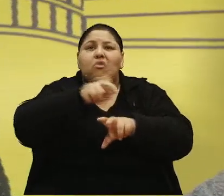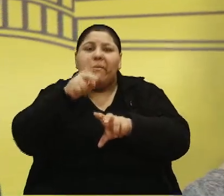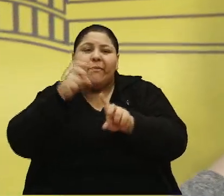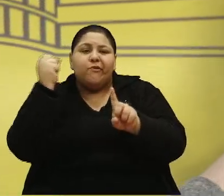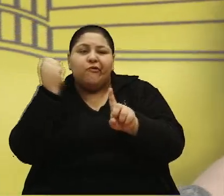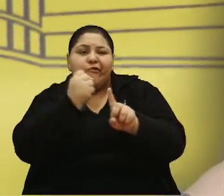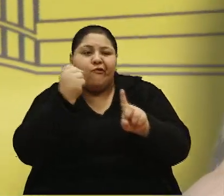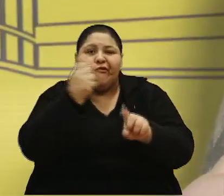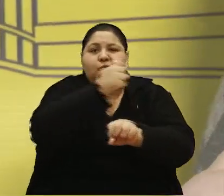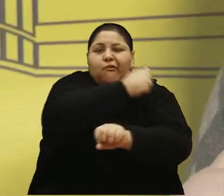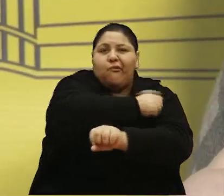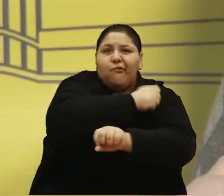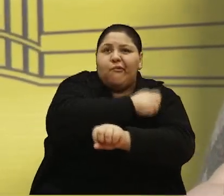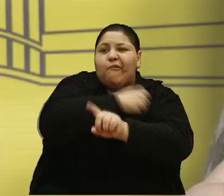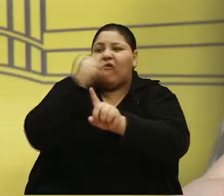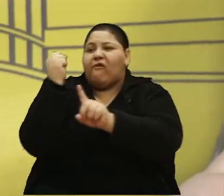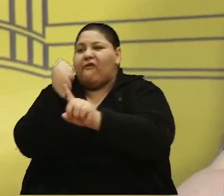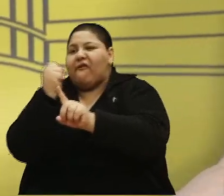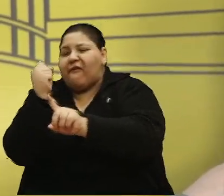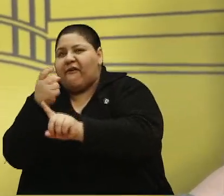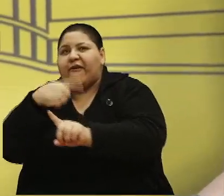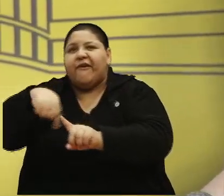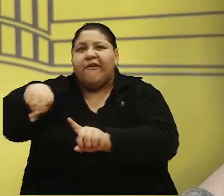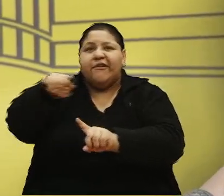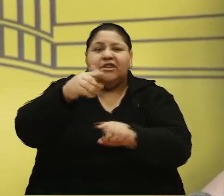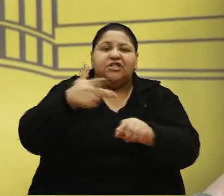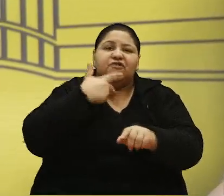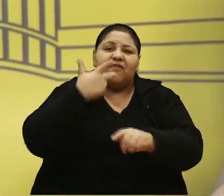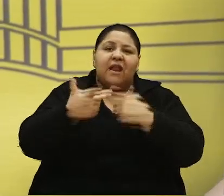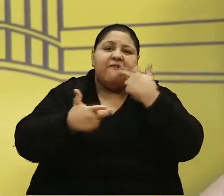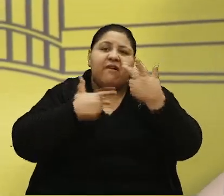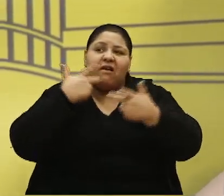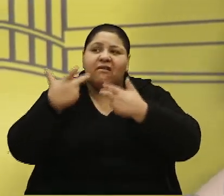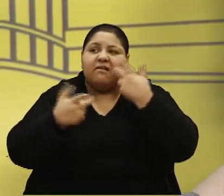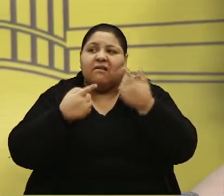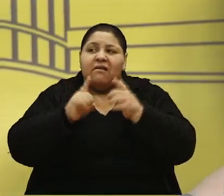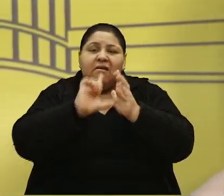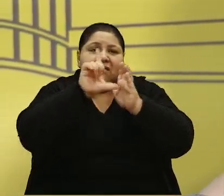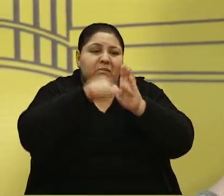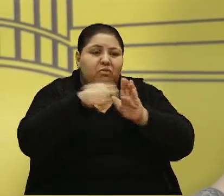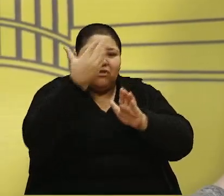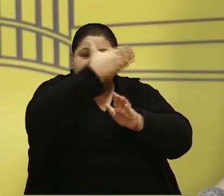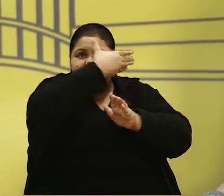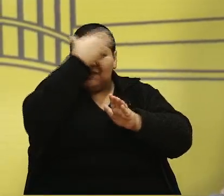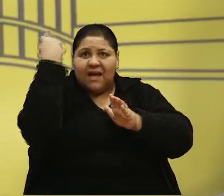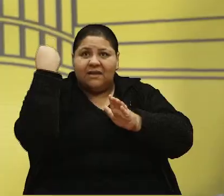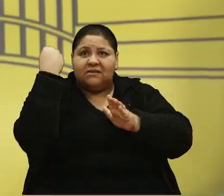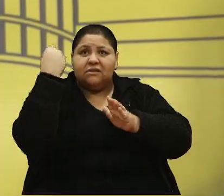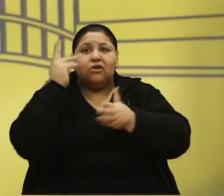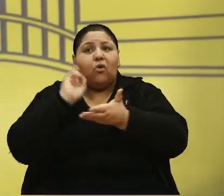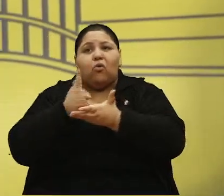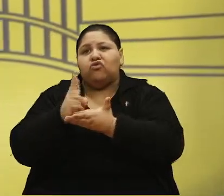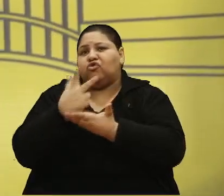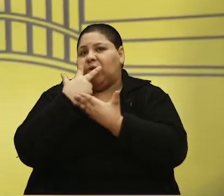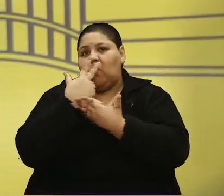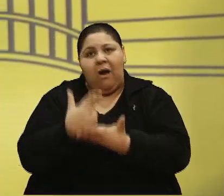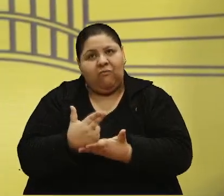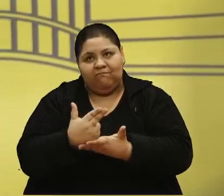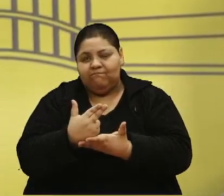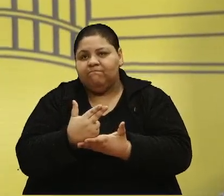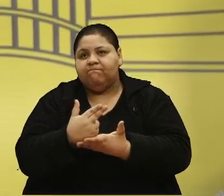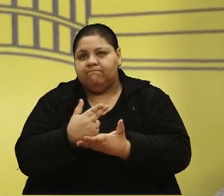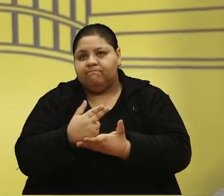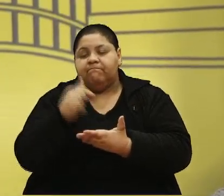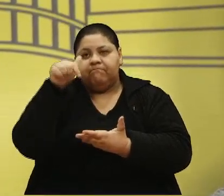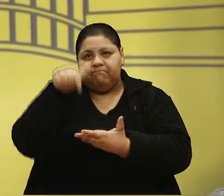agredida, um aluno sofreu isso, a gente comenta, mas depois fecha aquele parênteses e tudo continua como era antes. Então,